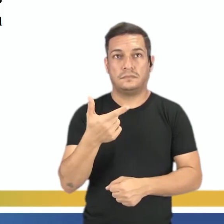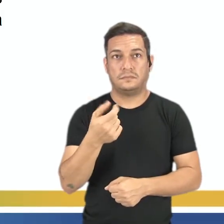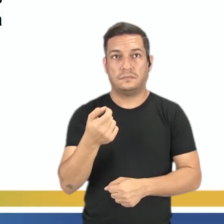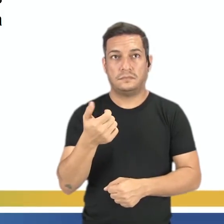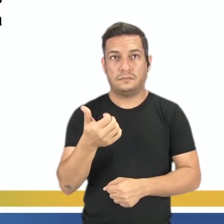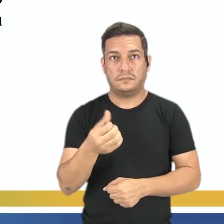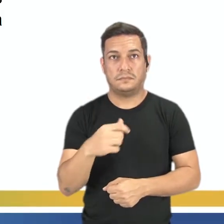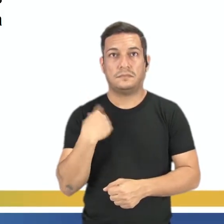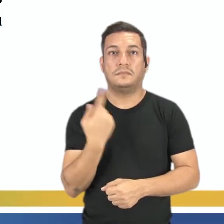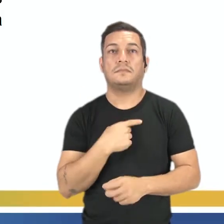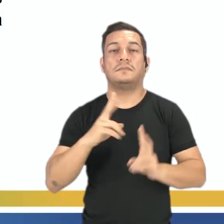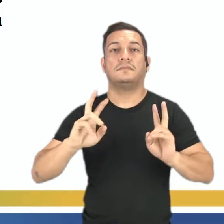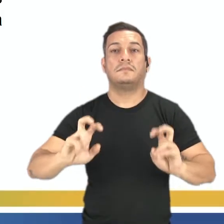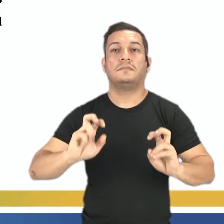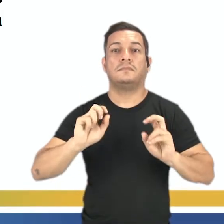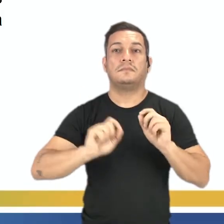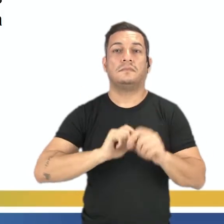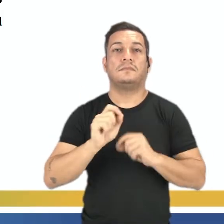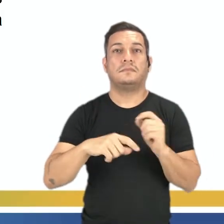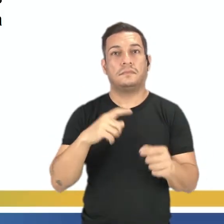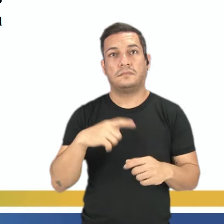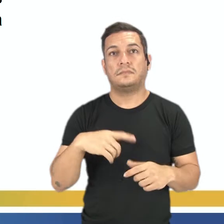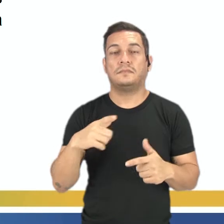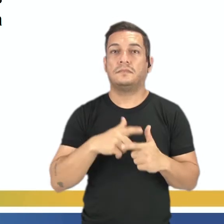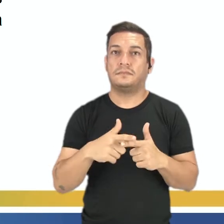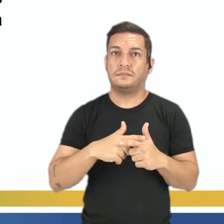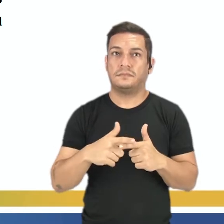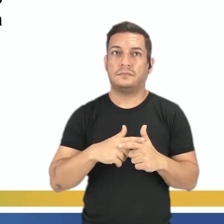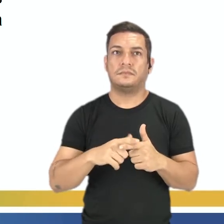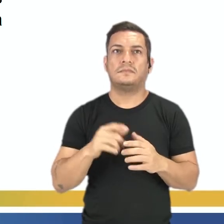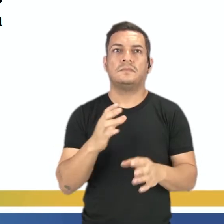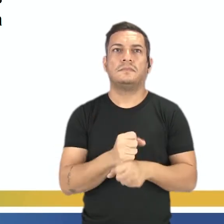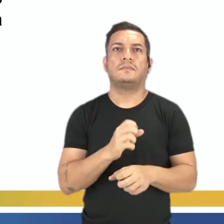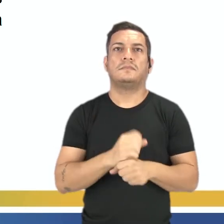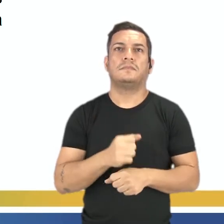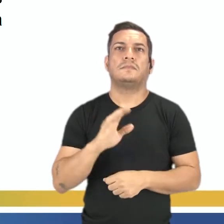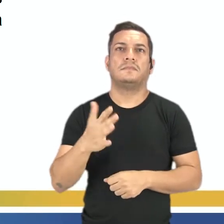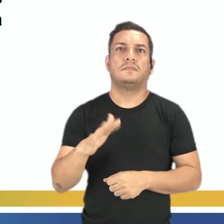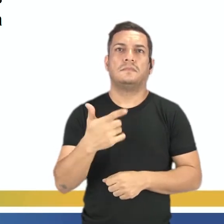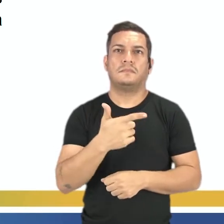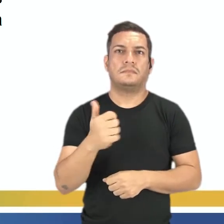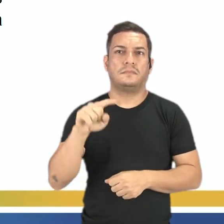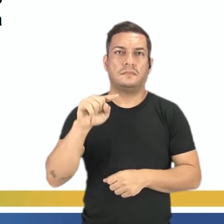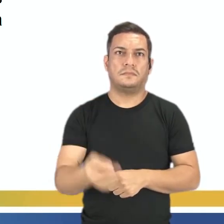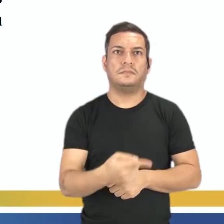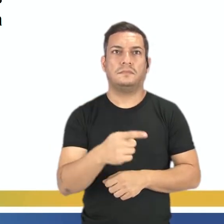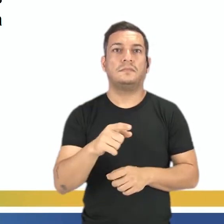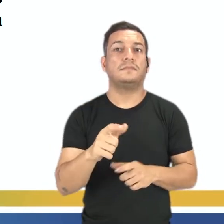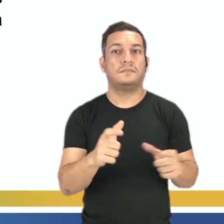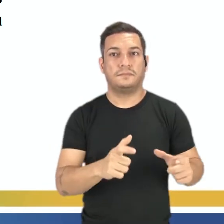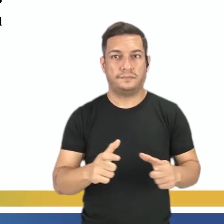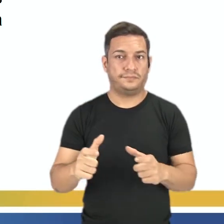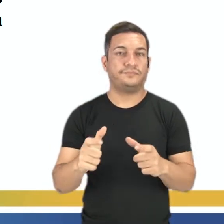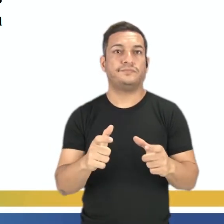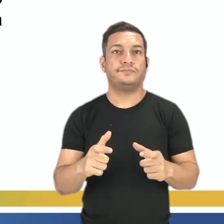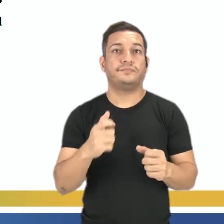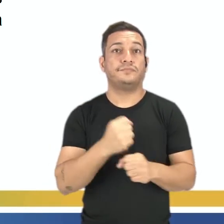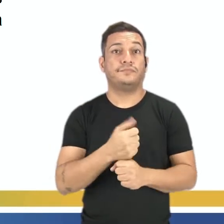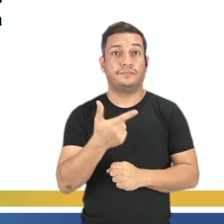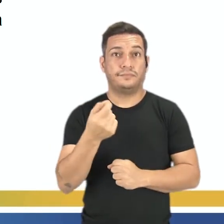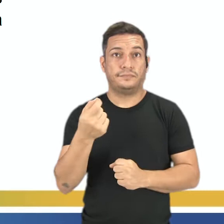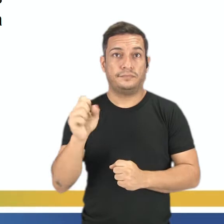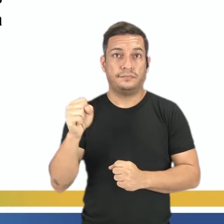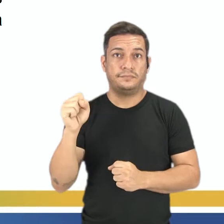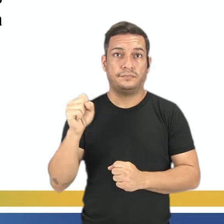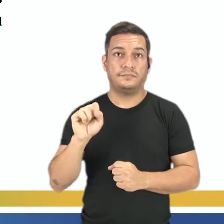gente pode perceber que as terras estiveram em conflito, somando cerca de 21 milhões de hectares, né? Já em 2008,